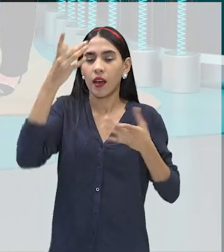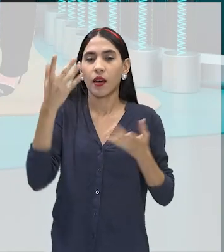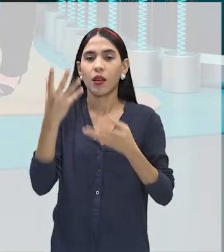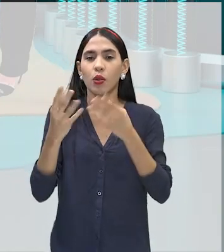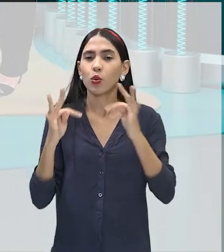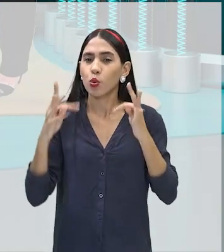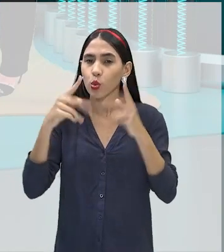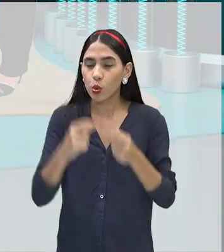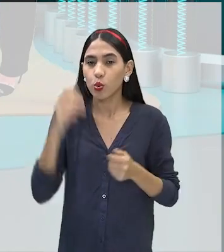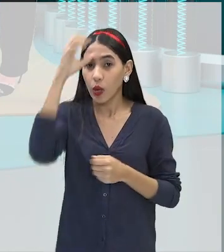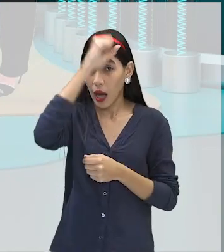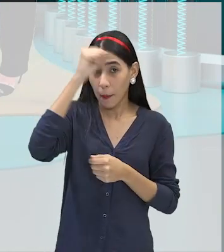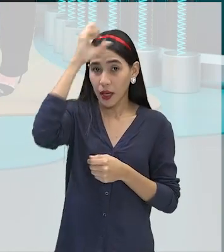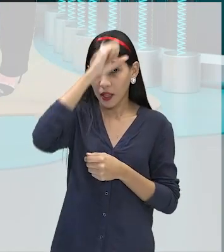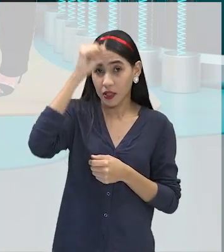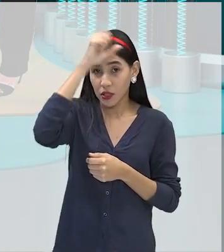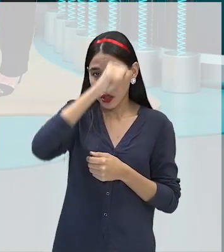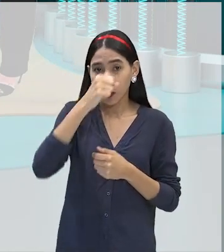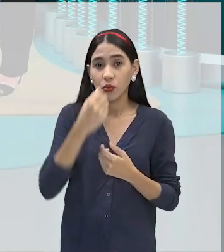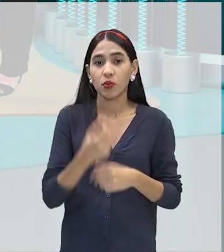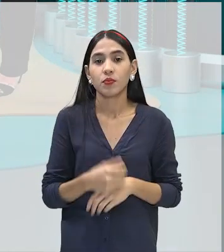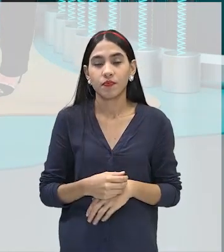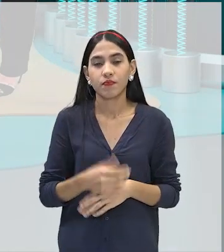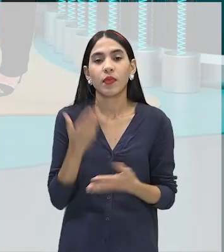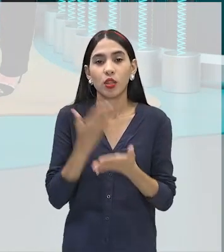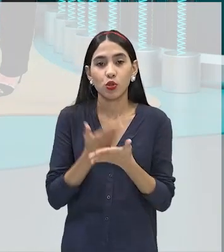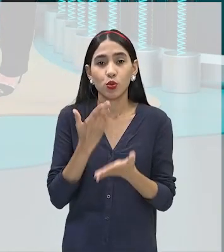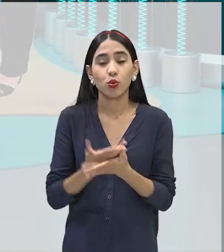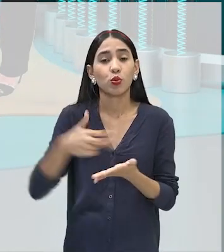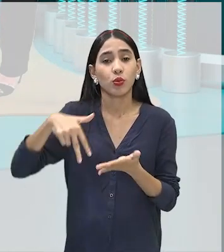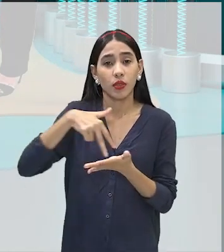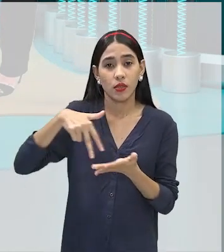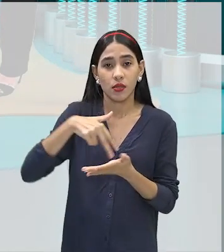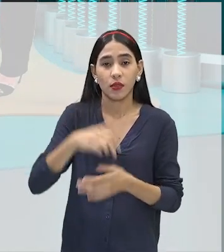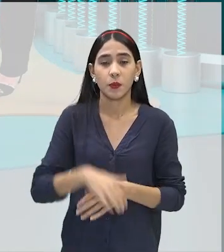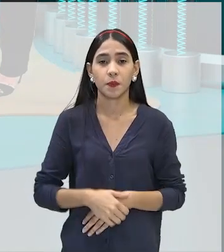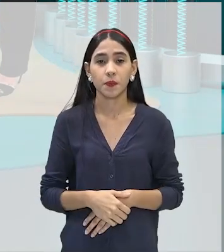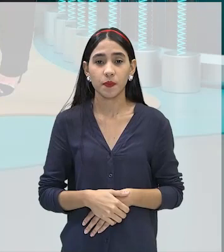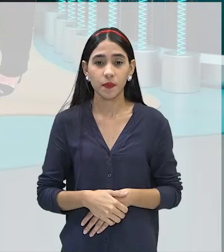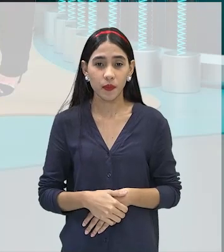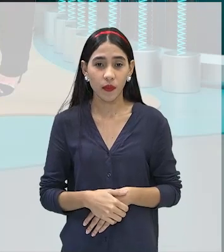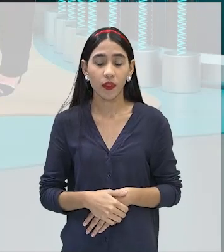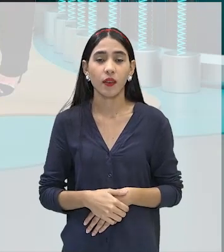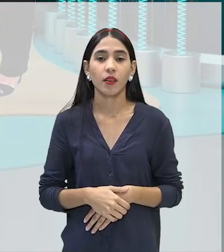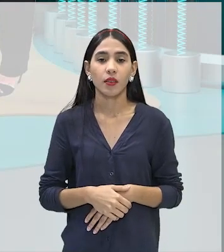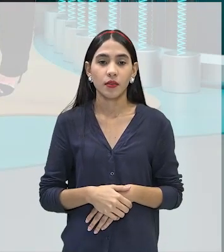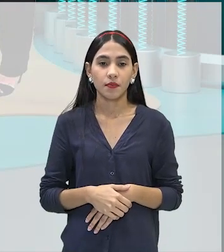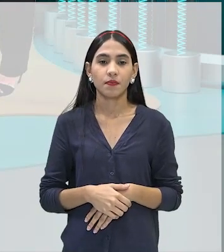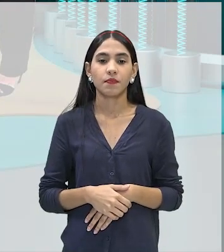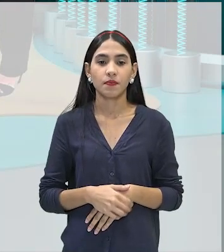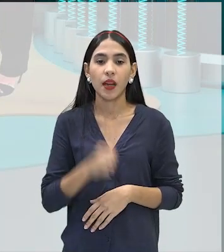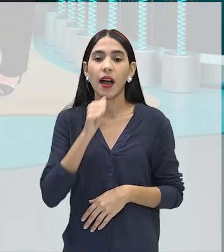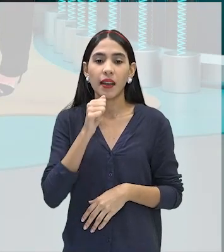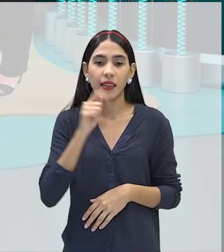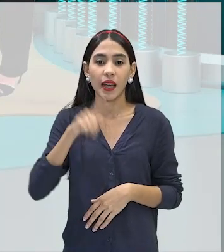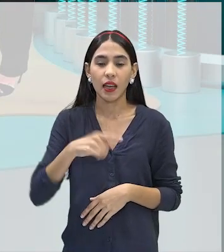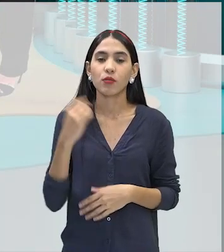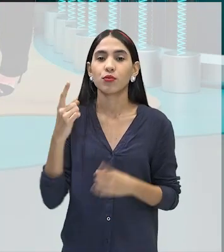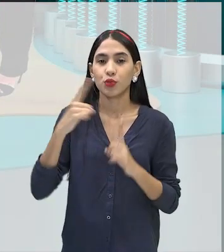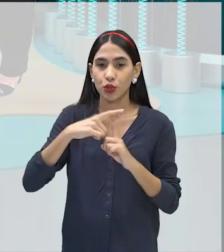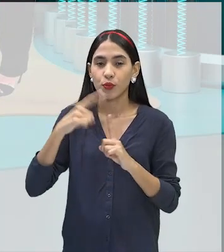será aprendido conforme o quê? As aulas de dança, tá bom? Então, esse aqui ainda é um tipo de